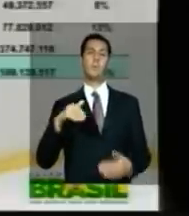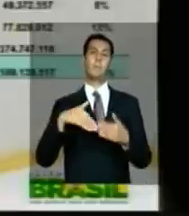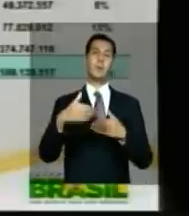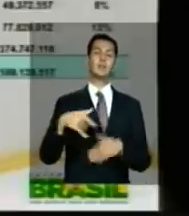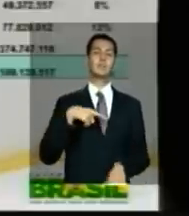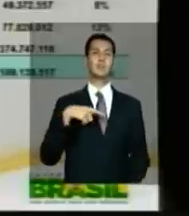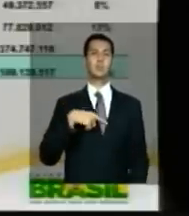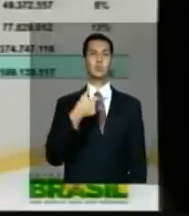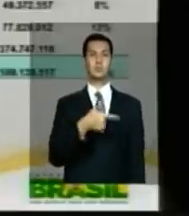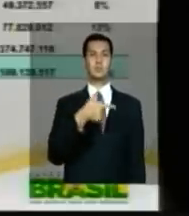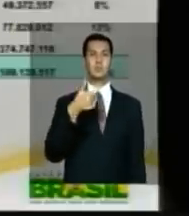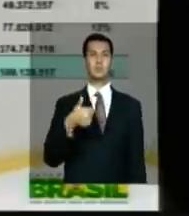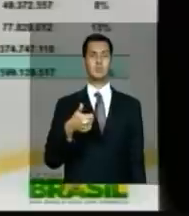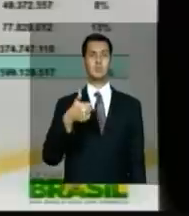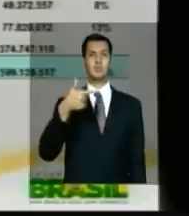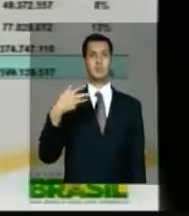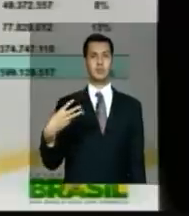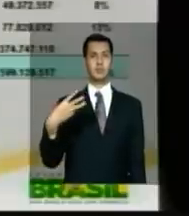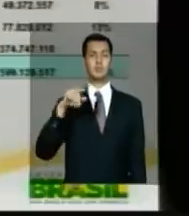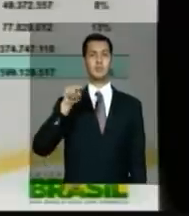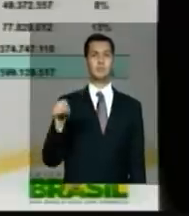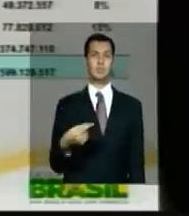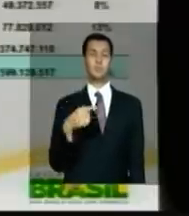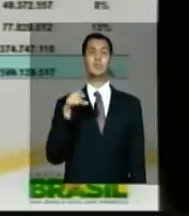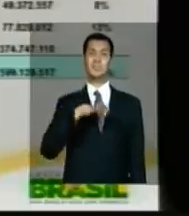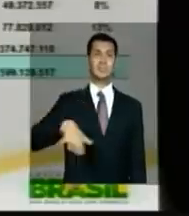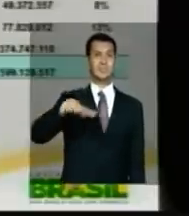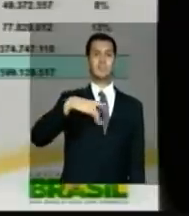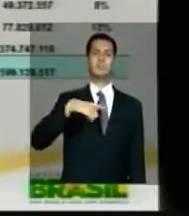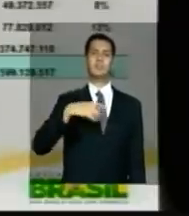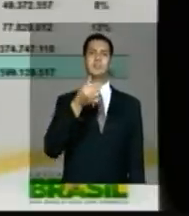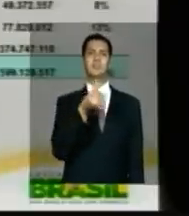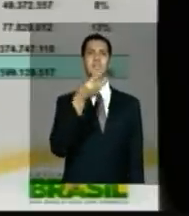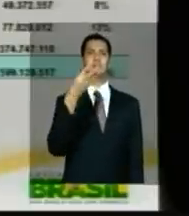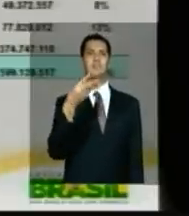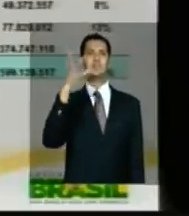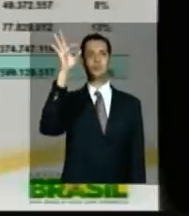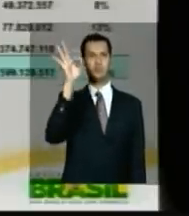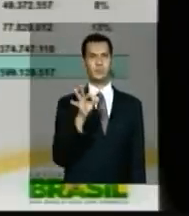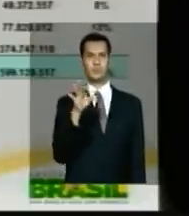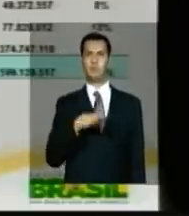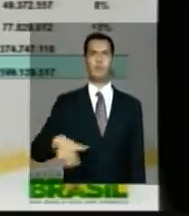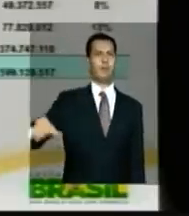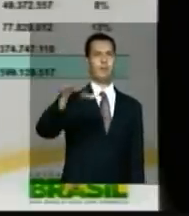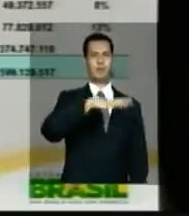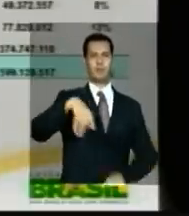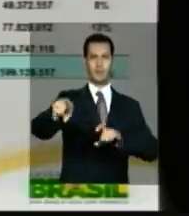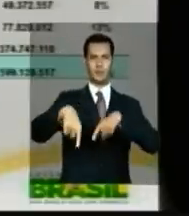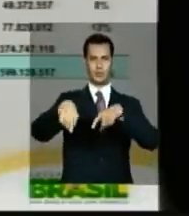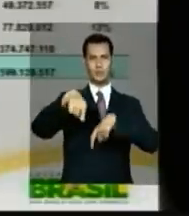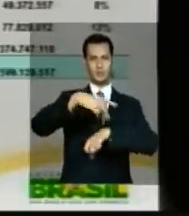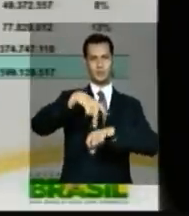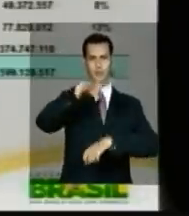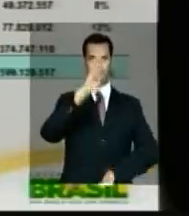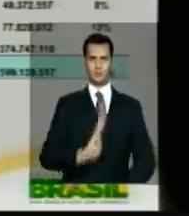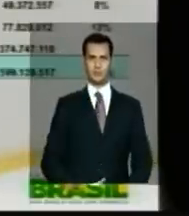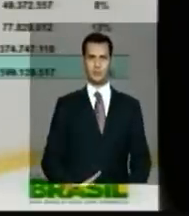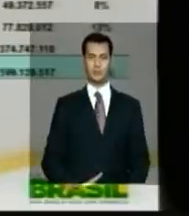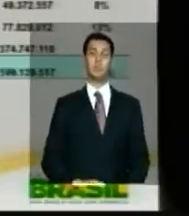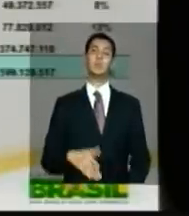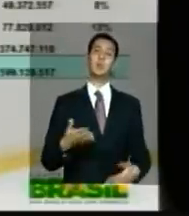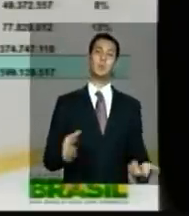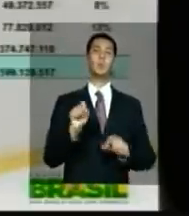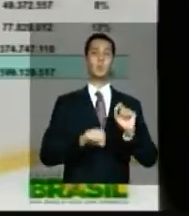propriedades que ocupam 63% da área agrícola desse país ou seja entre médias e